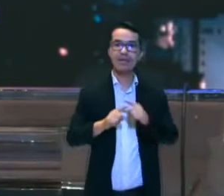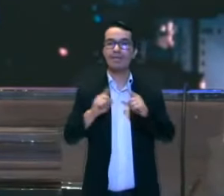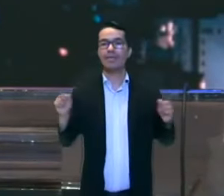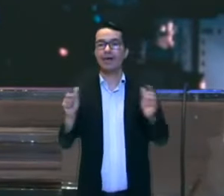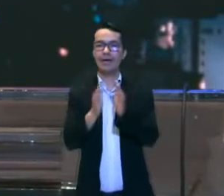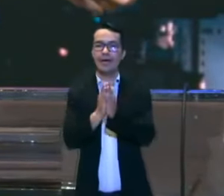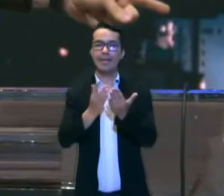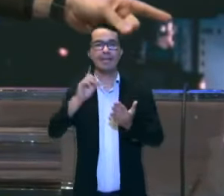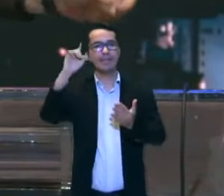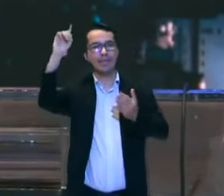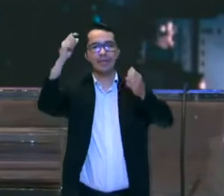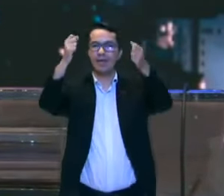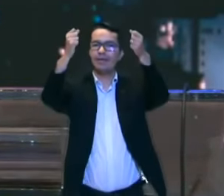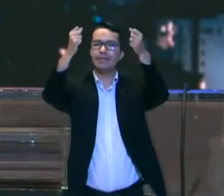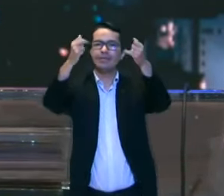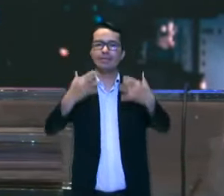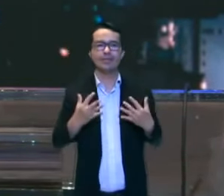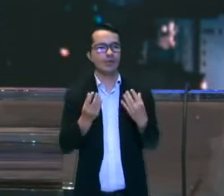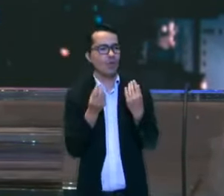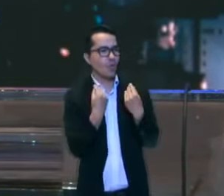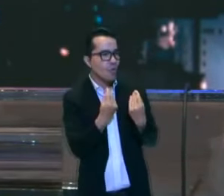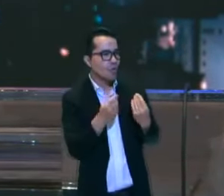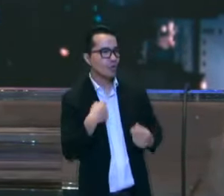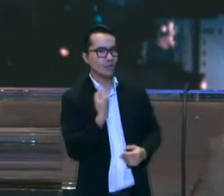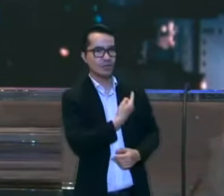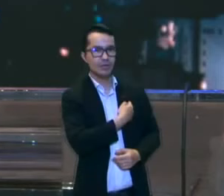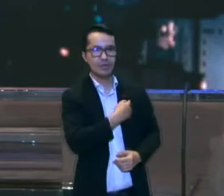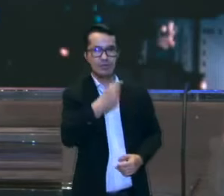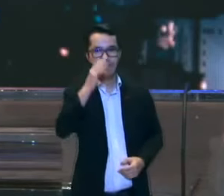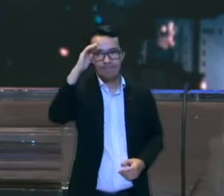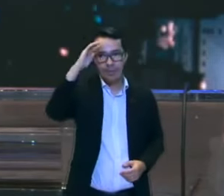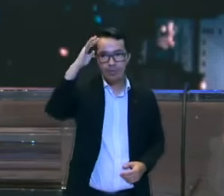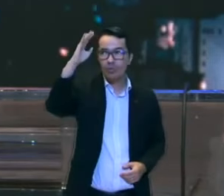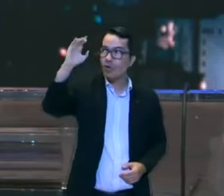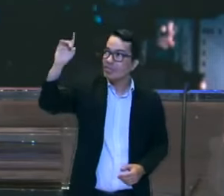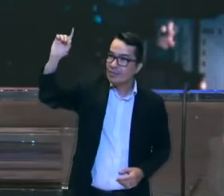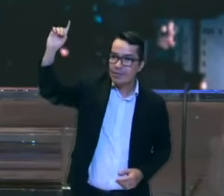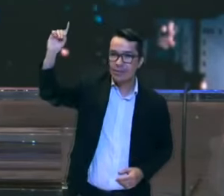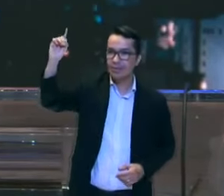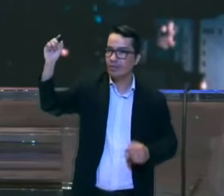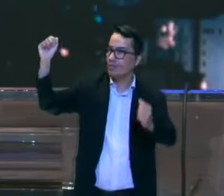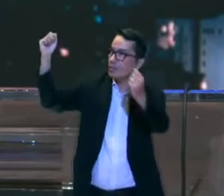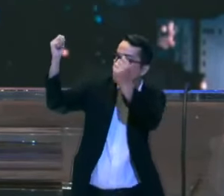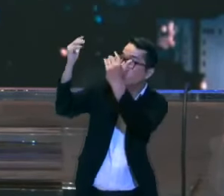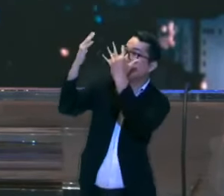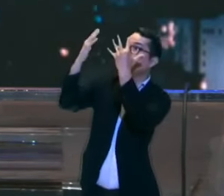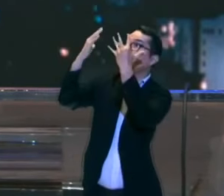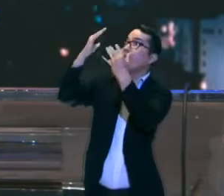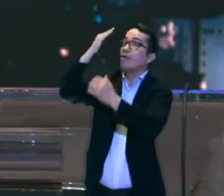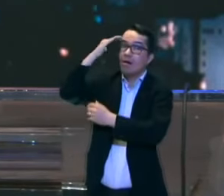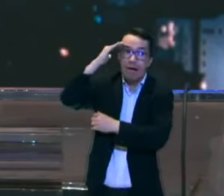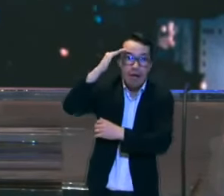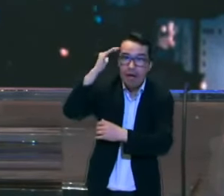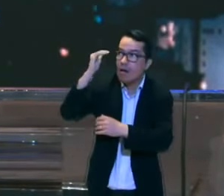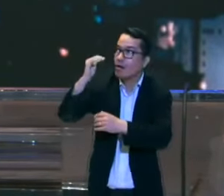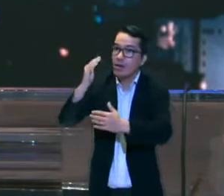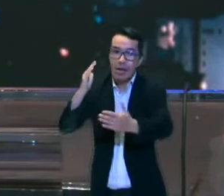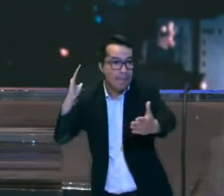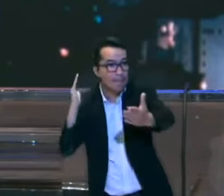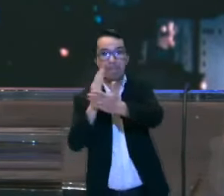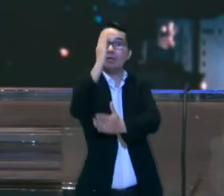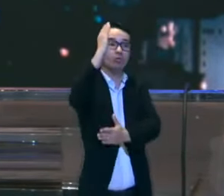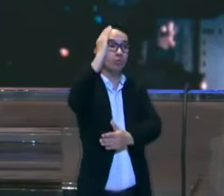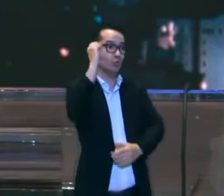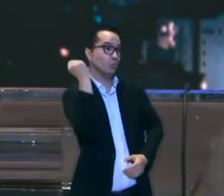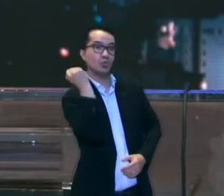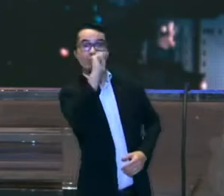nos mostra o caminho da vitória. Você não vai cair nem tropeçar. Nós temos a palavra de Deus e ela é poderosa